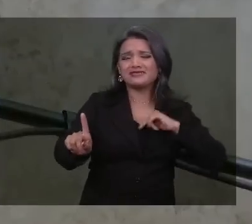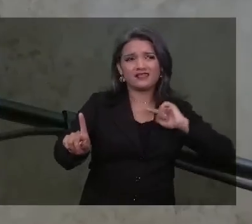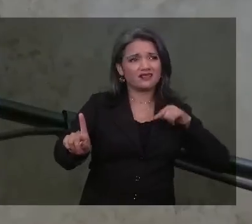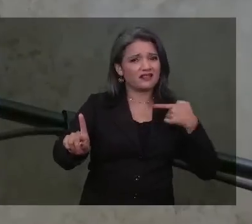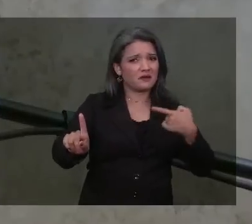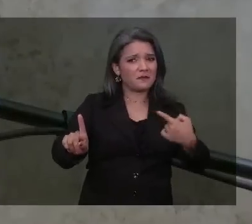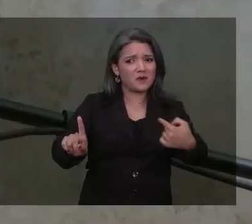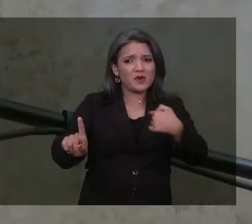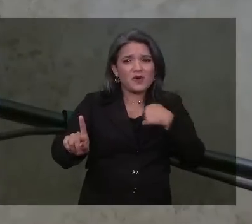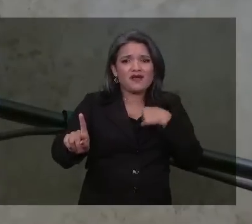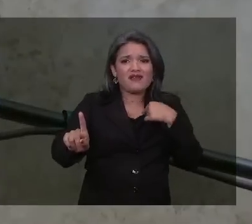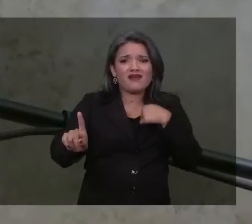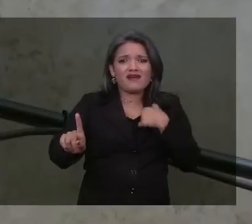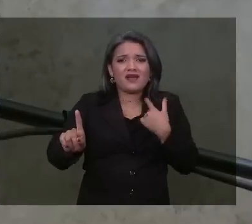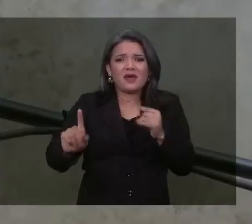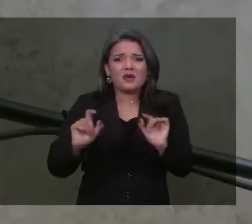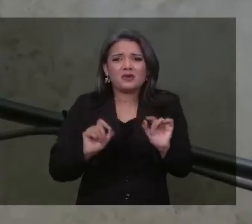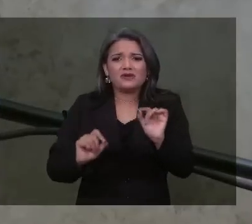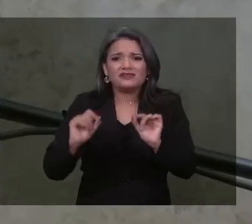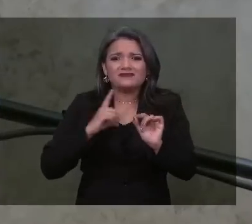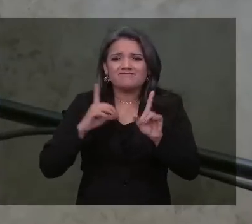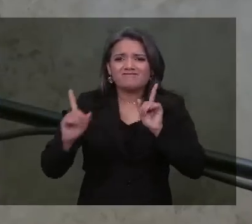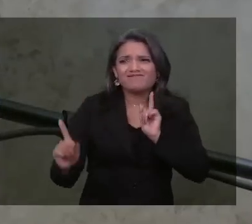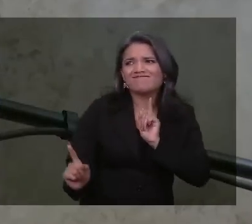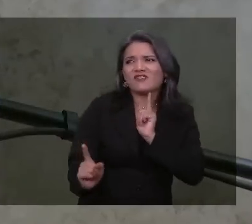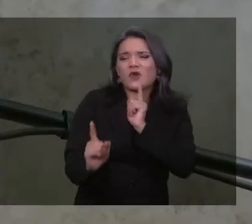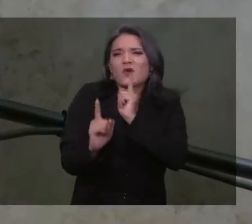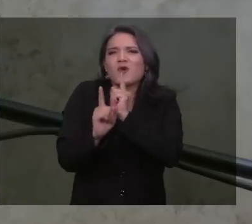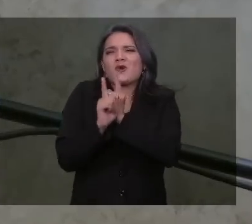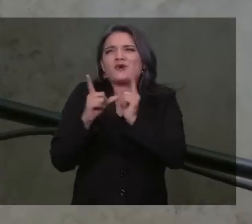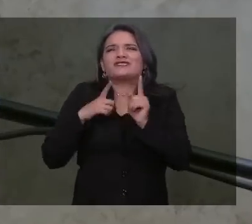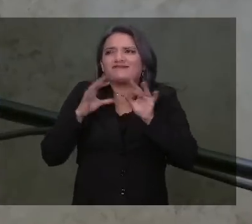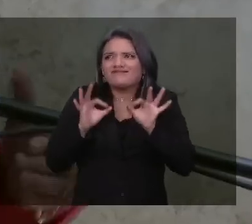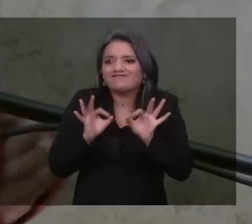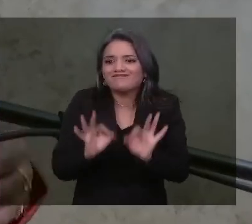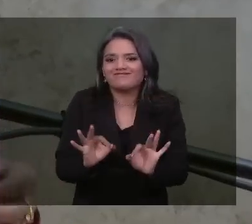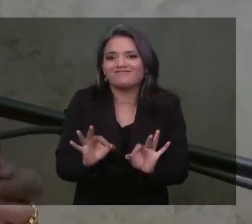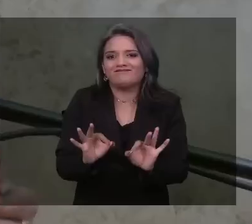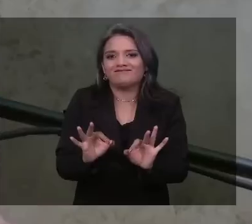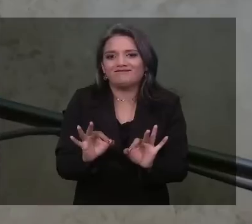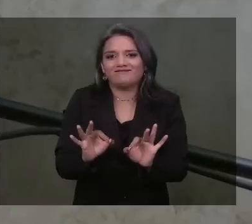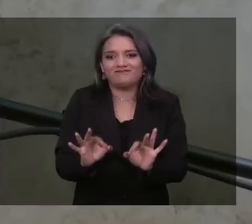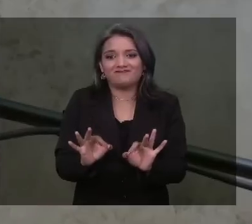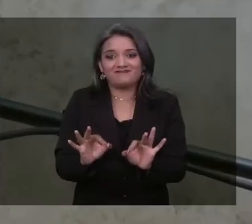perder, te encontro com certeza,